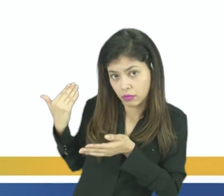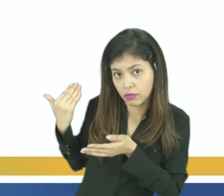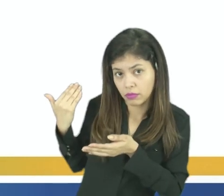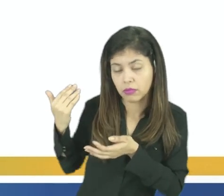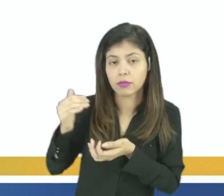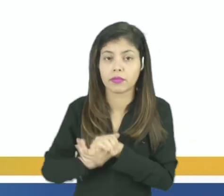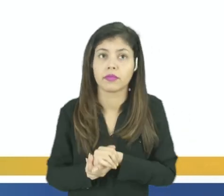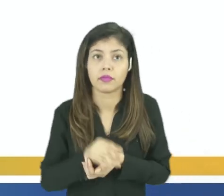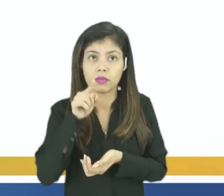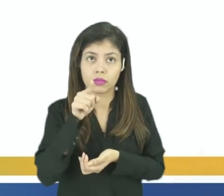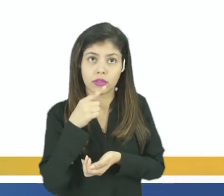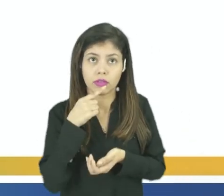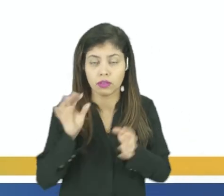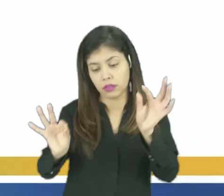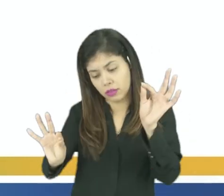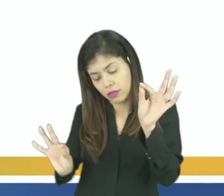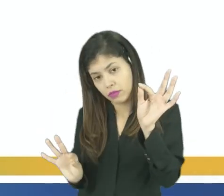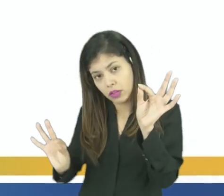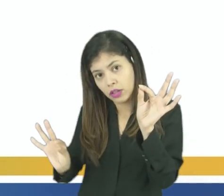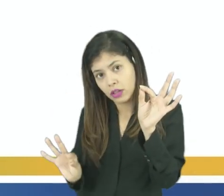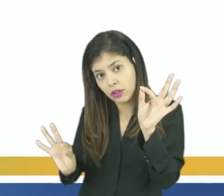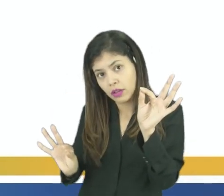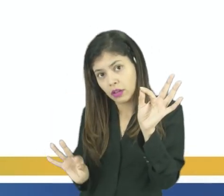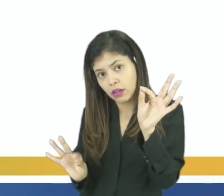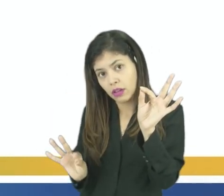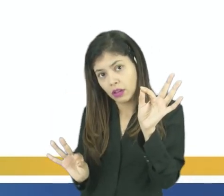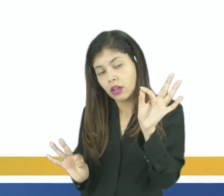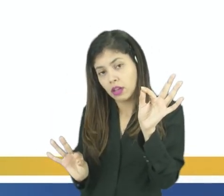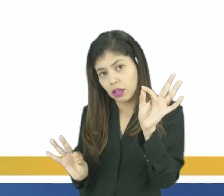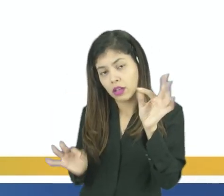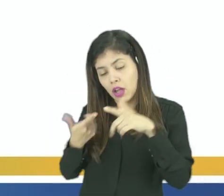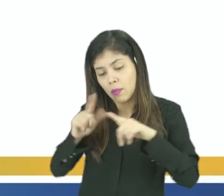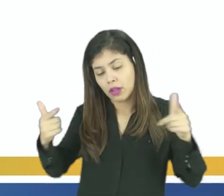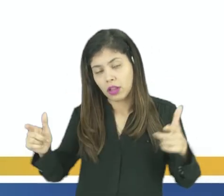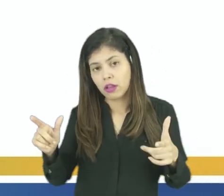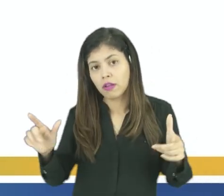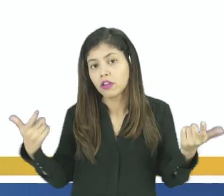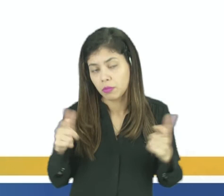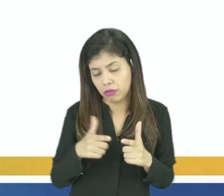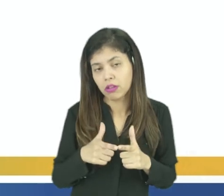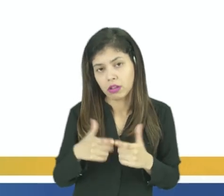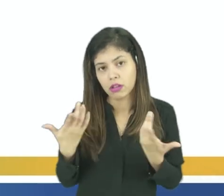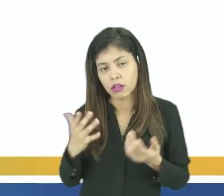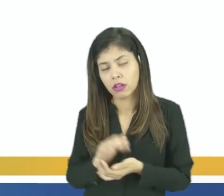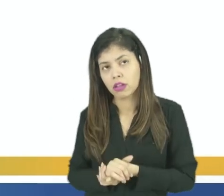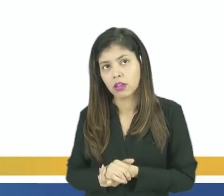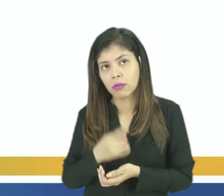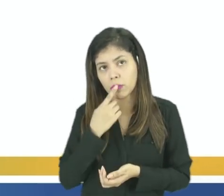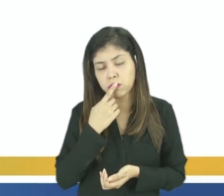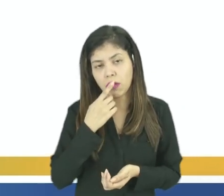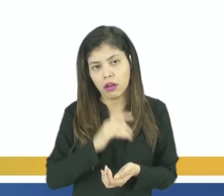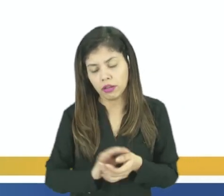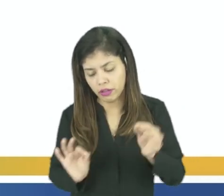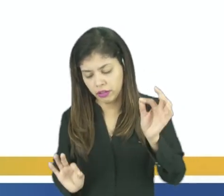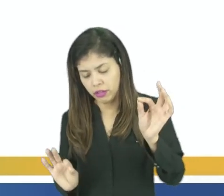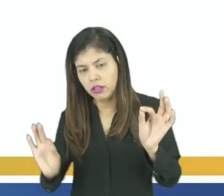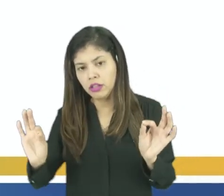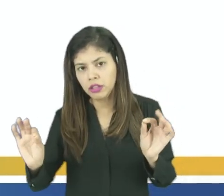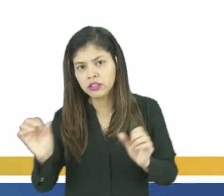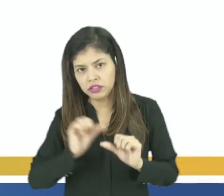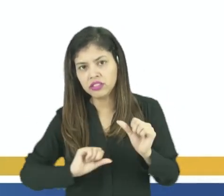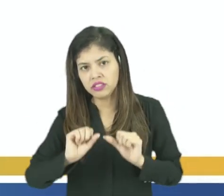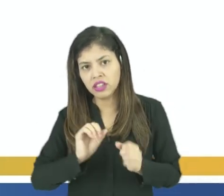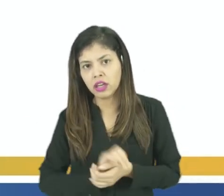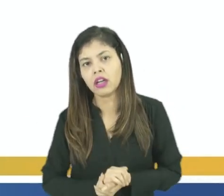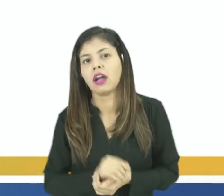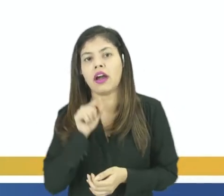aqui as respostas da frequência e terceiro aqui as respostas do comprimento de onda. Então, com base